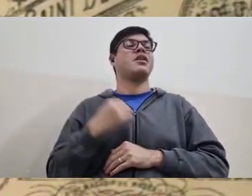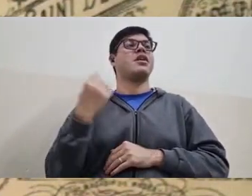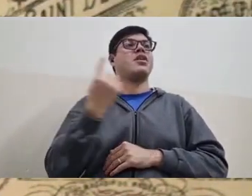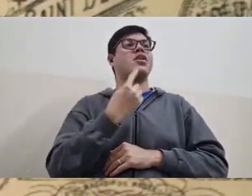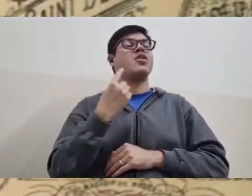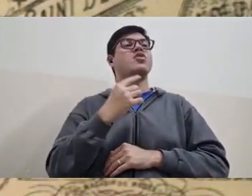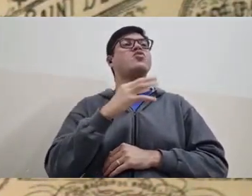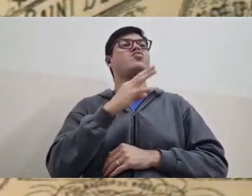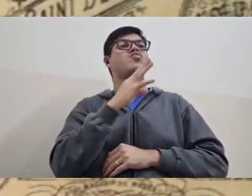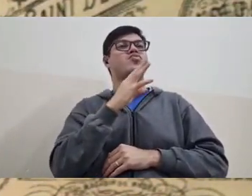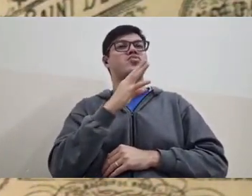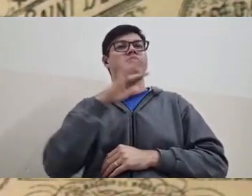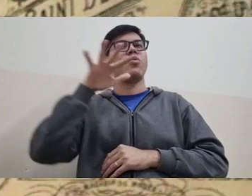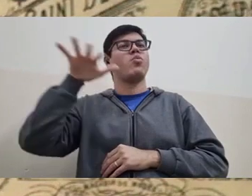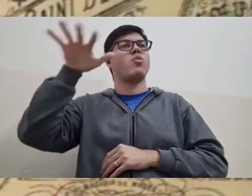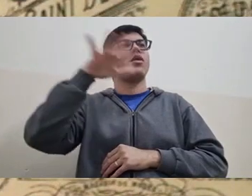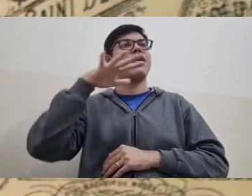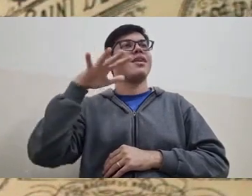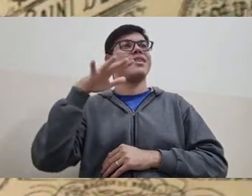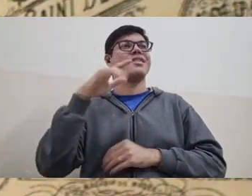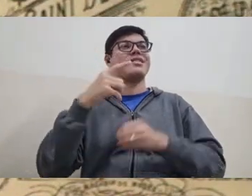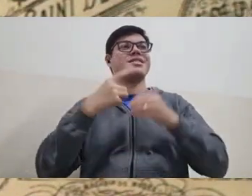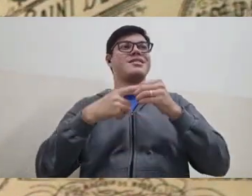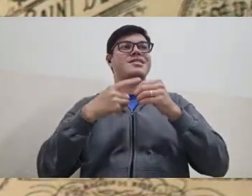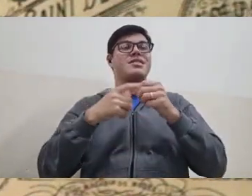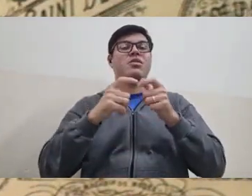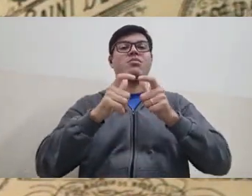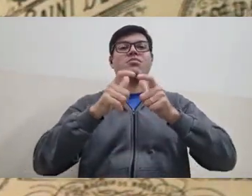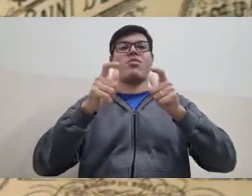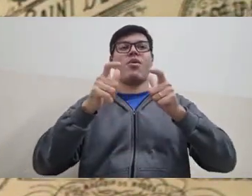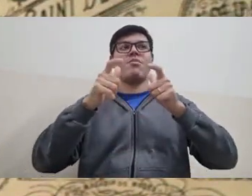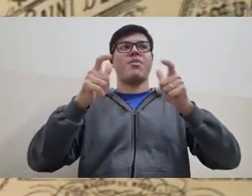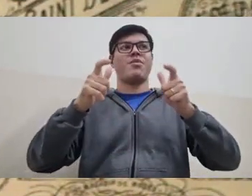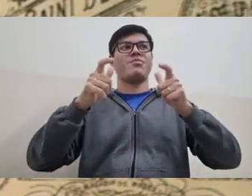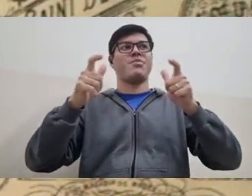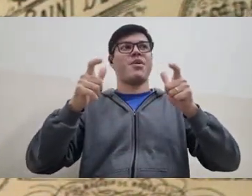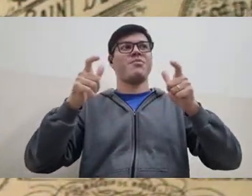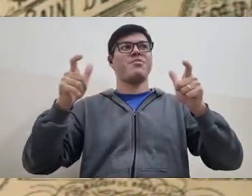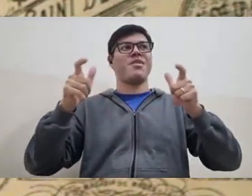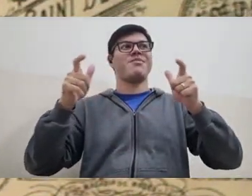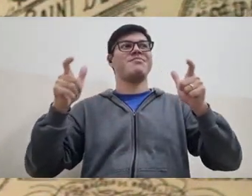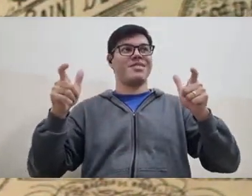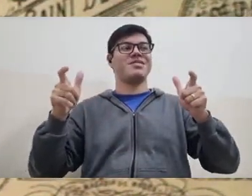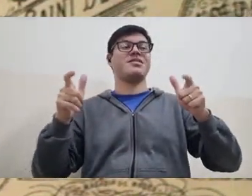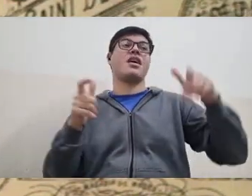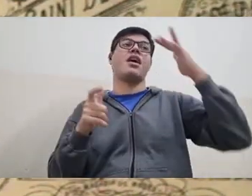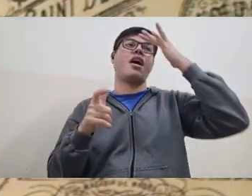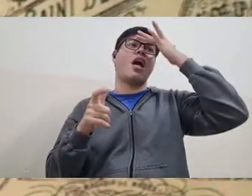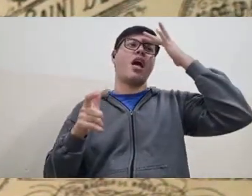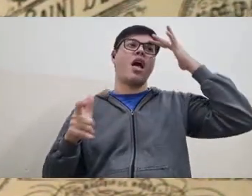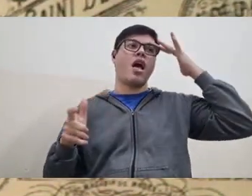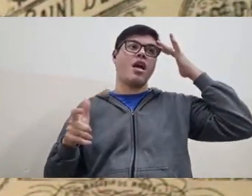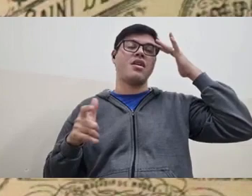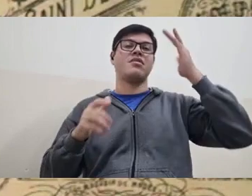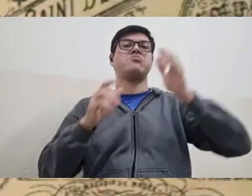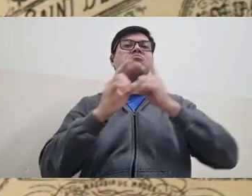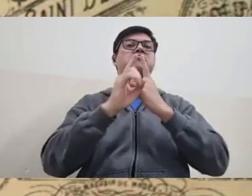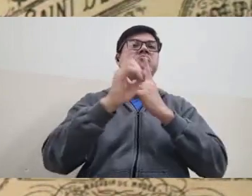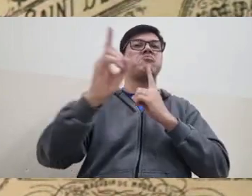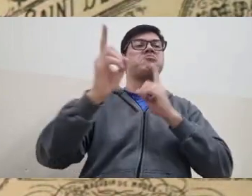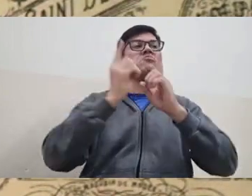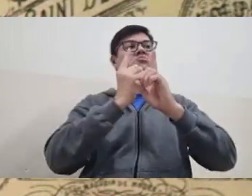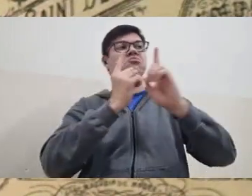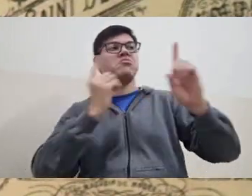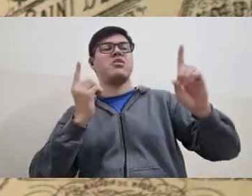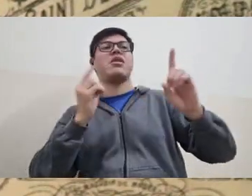muitas pessoas, apesar que a cidade agora está ficando cada vez maior e cada vez as pessoas vão se distanciando, mas é